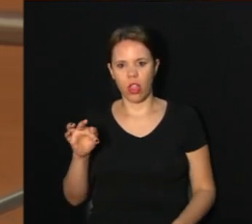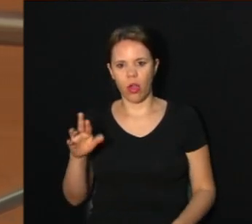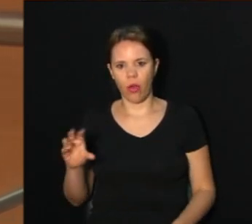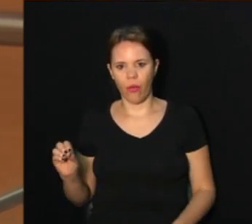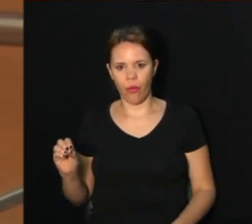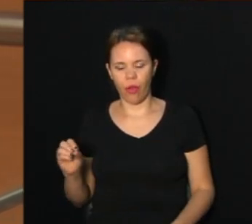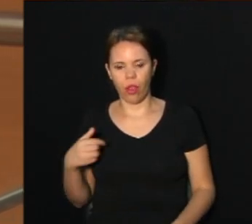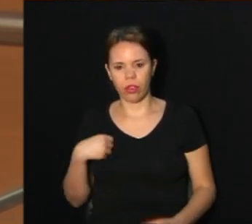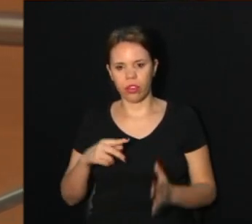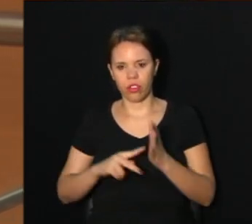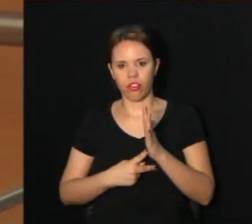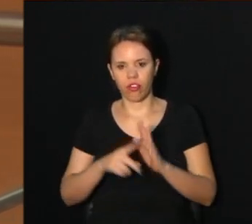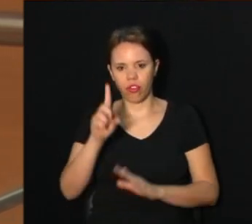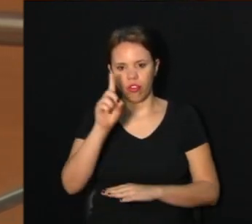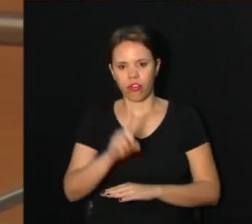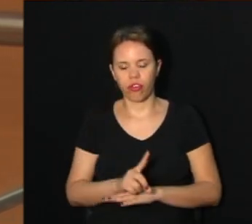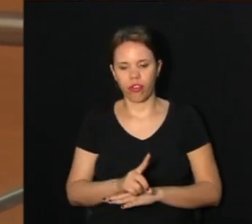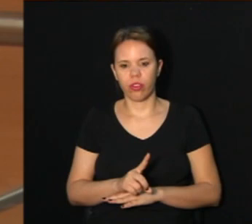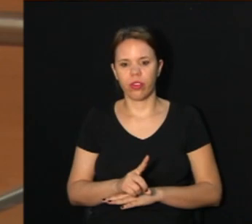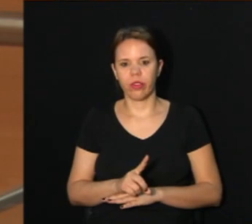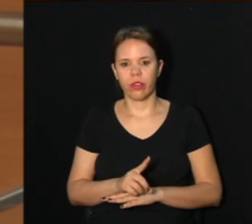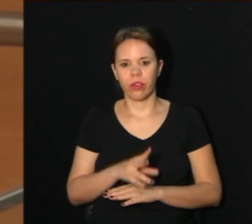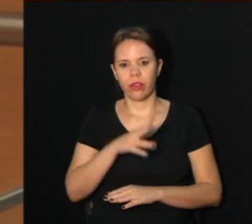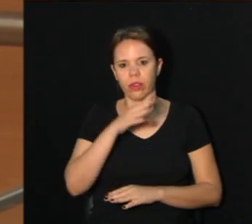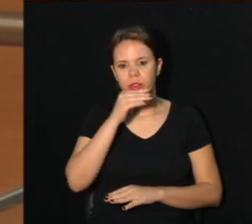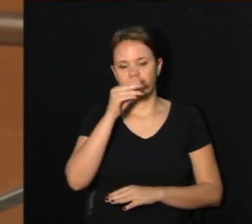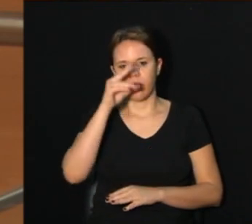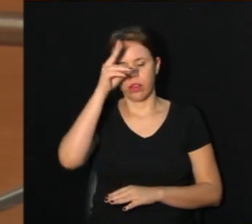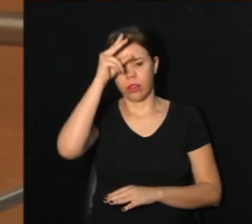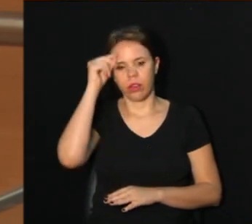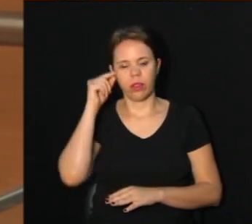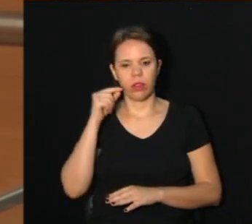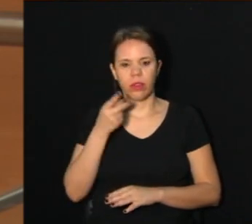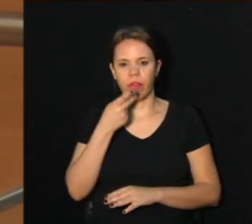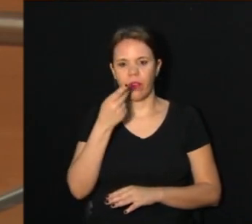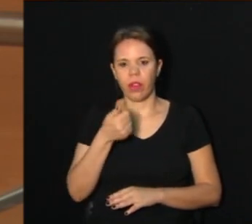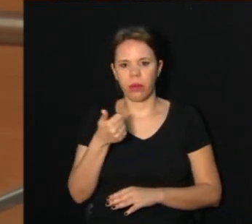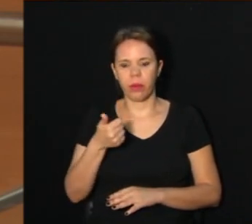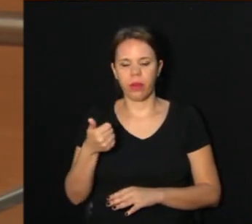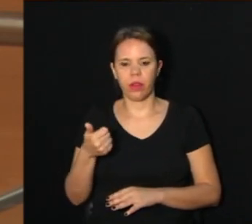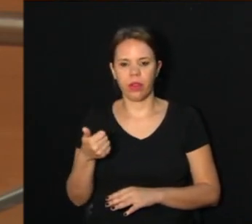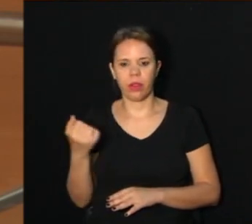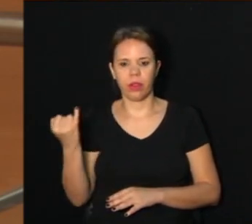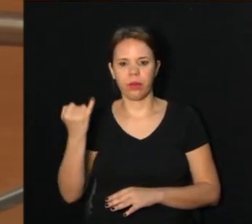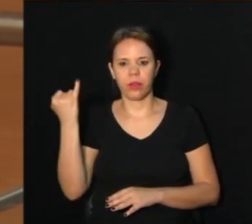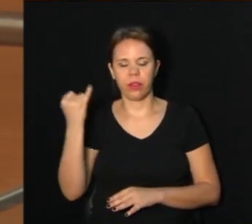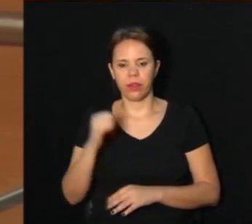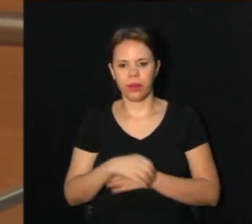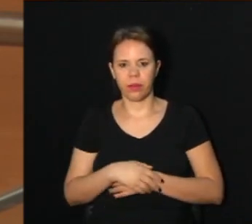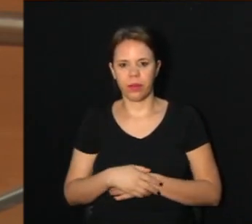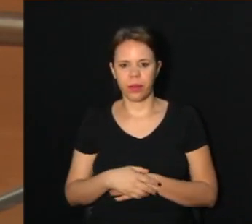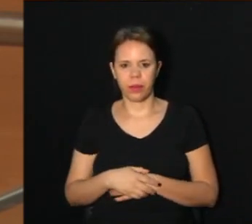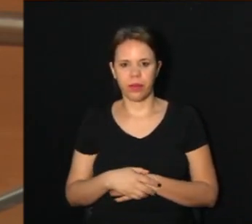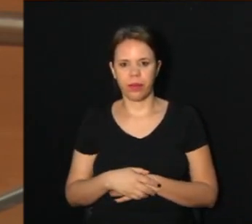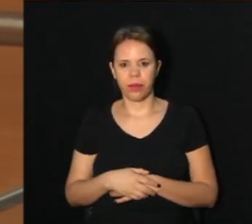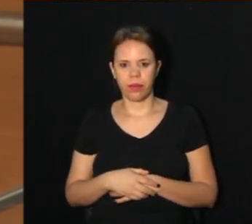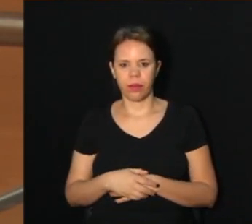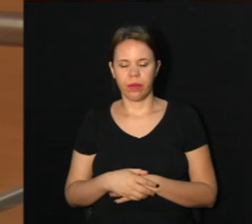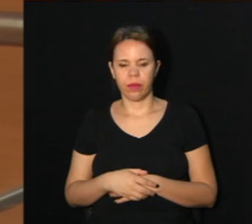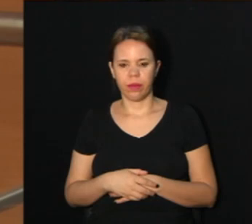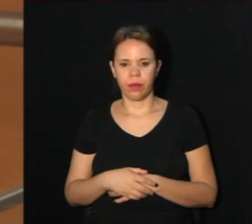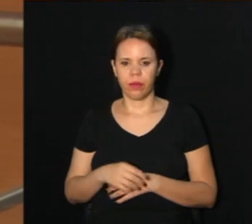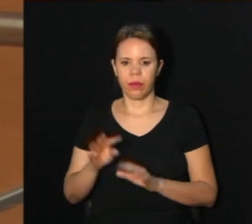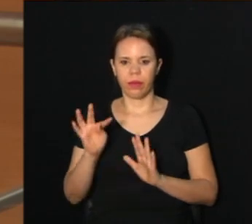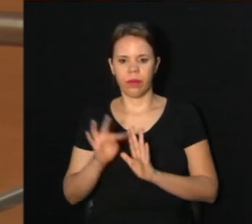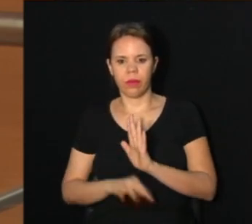diretores do Sindicato Municipal de Campinas. Eu queria deixar consignado primeiro, pelo grau de importância desse texto,